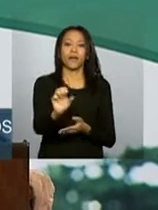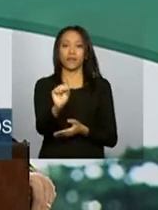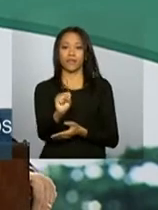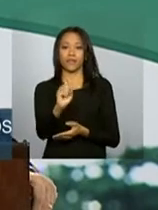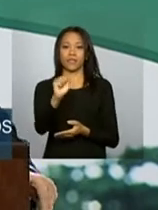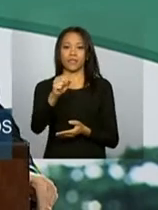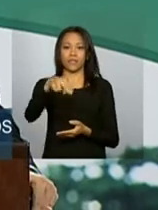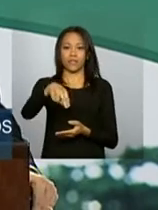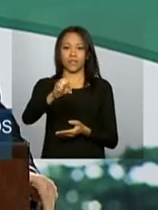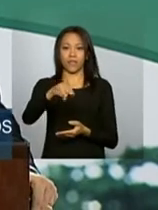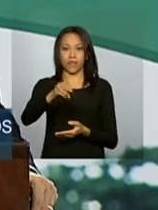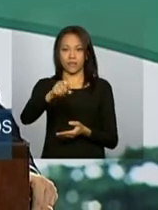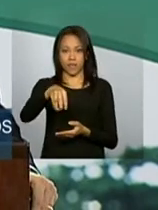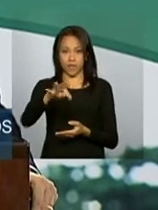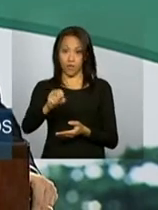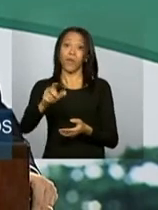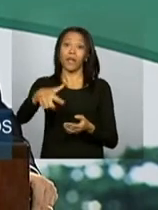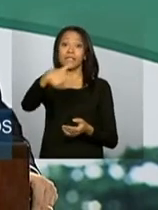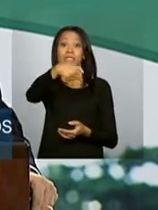700 milhões de reais.